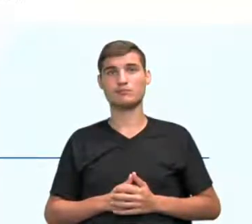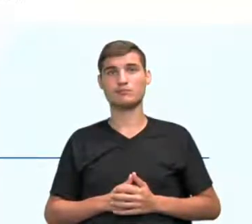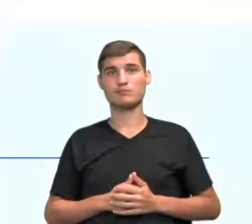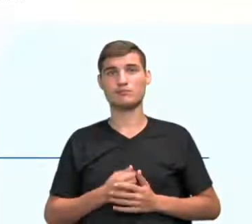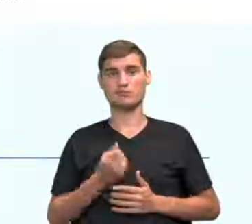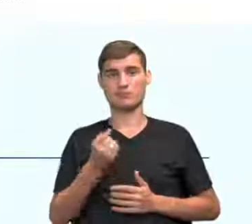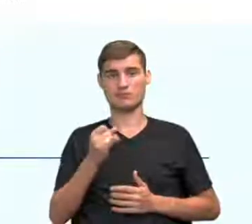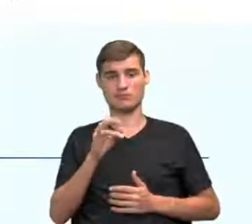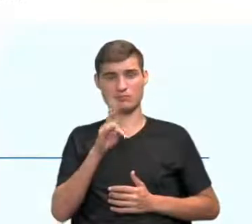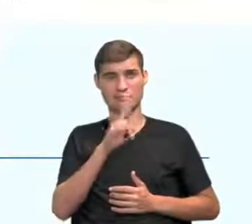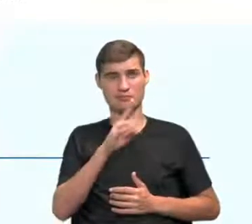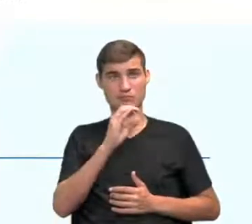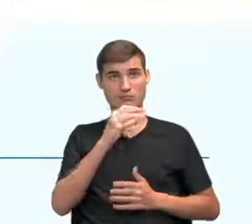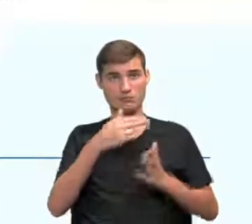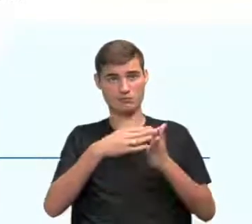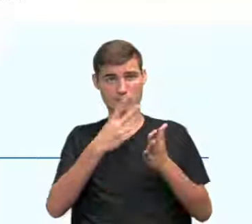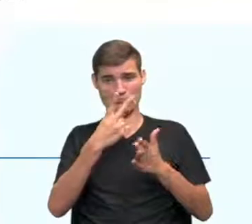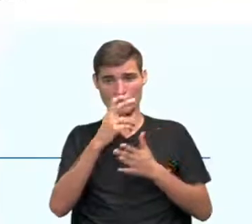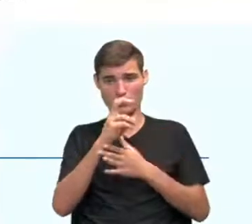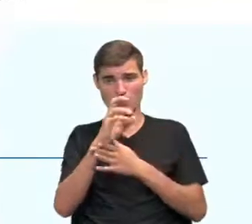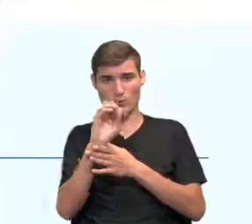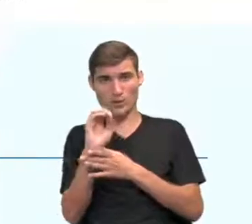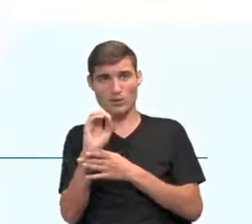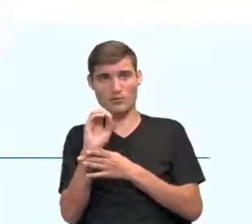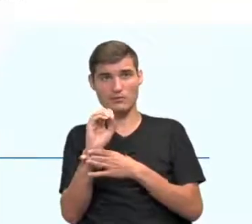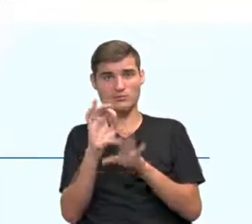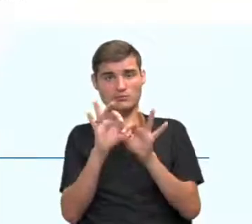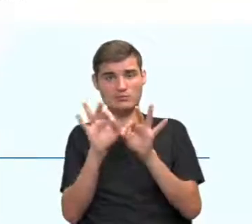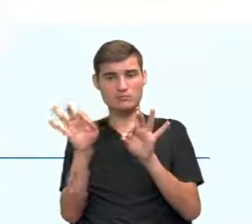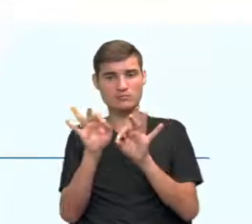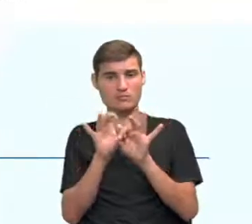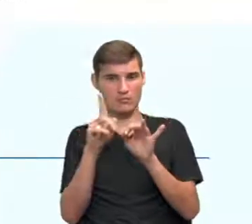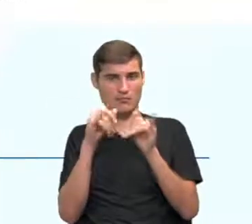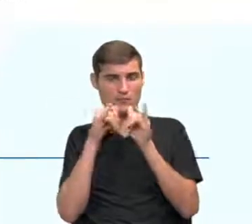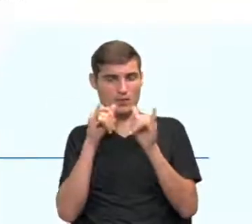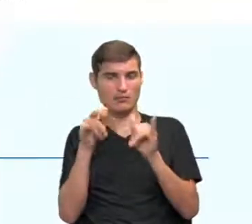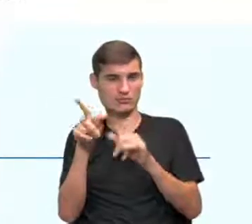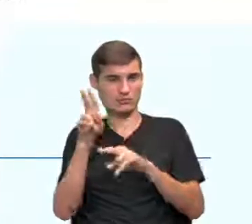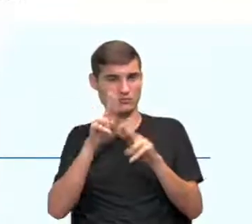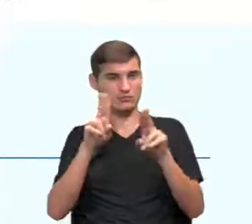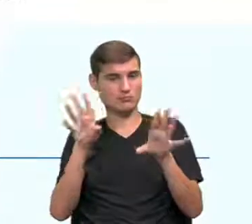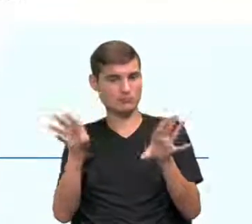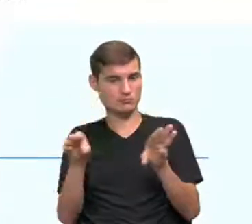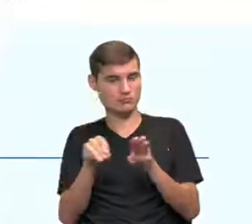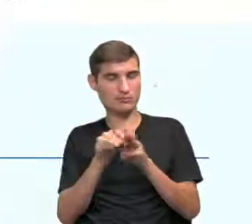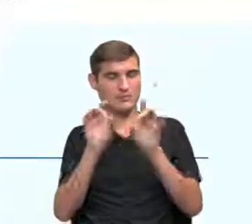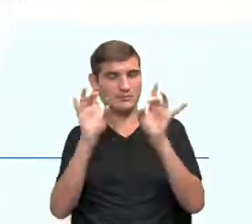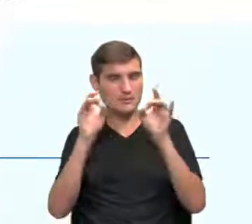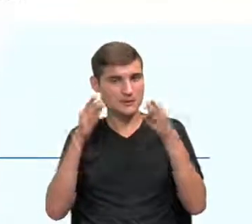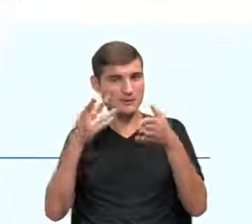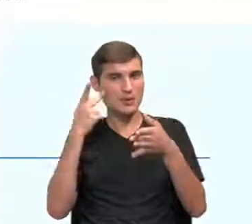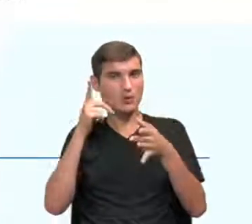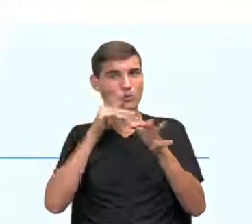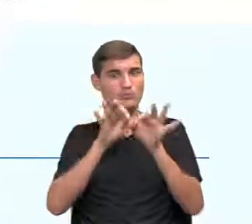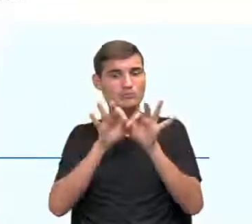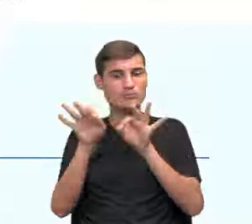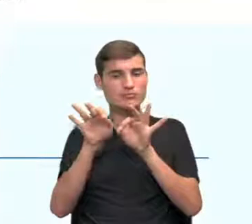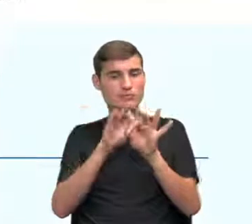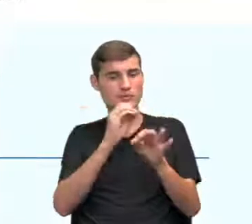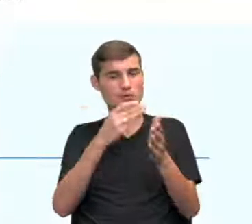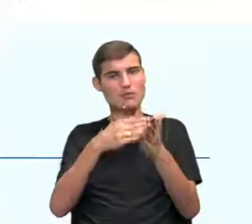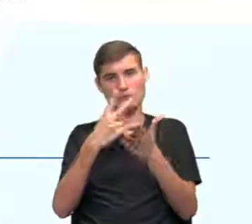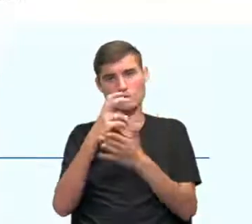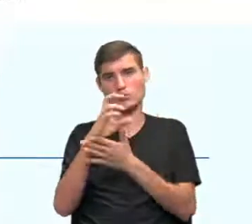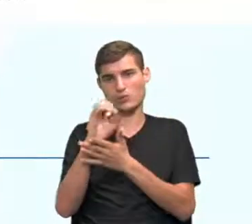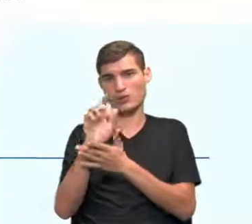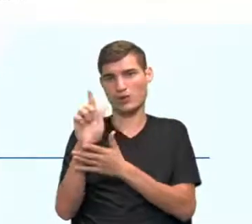se ele trabalha de 0 a 250 graus Celsius, então falando em eletrônica, ele precisa de um componente específico para medir esse 0 a